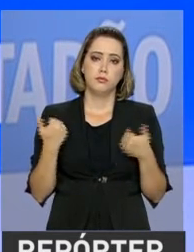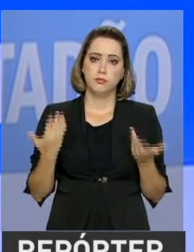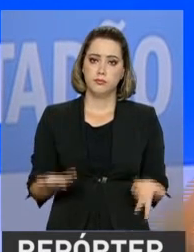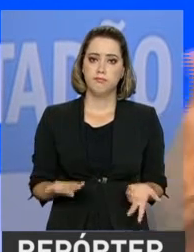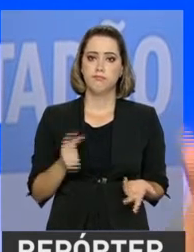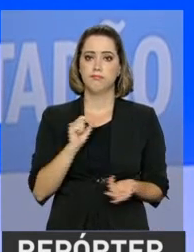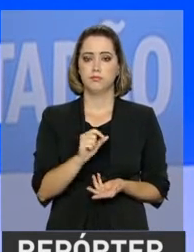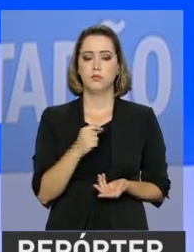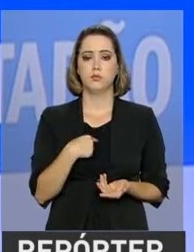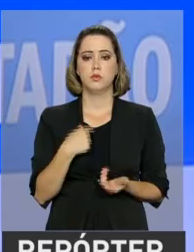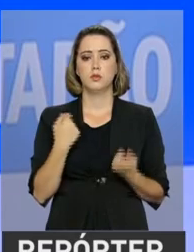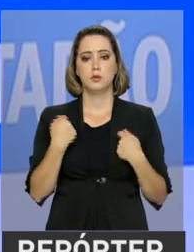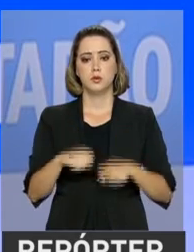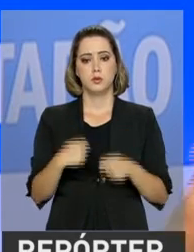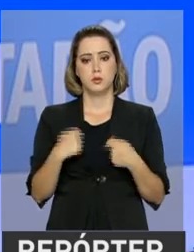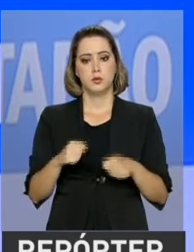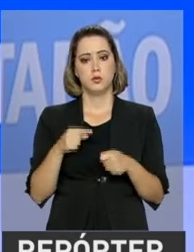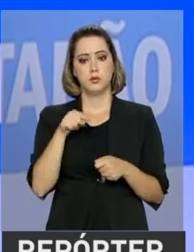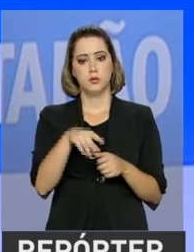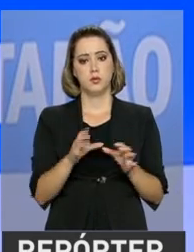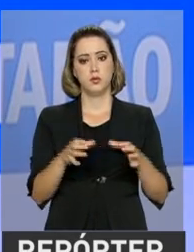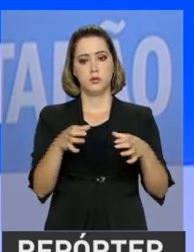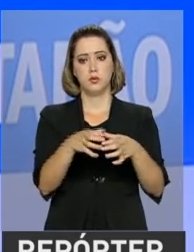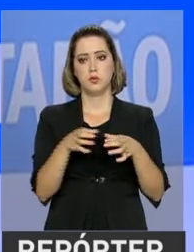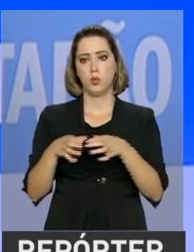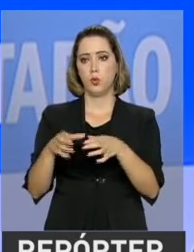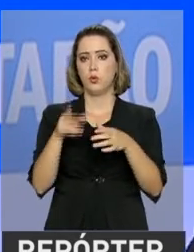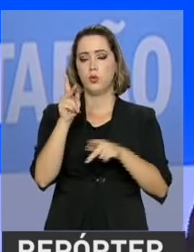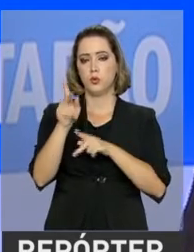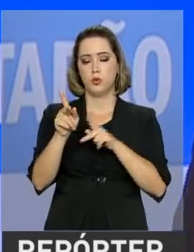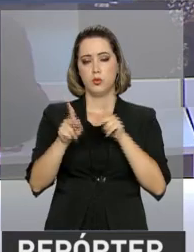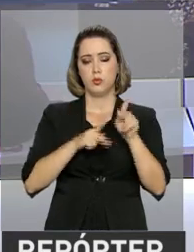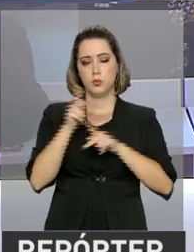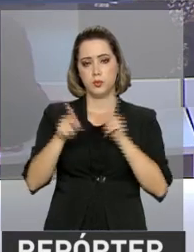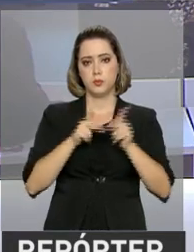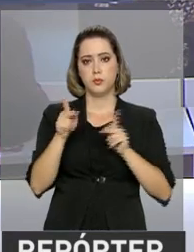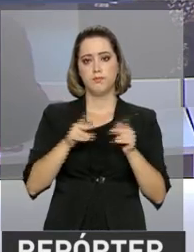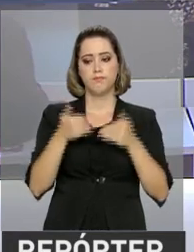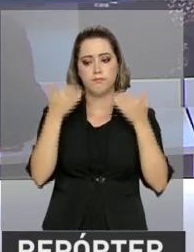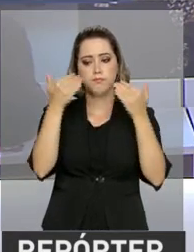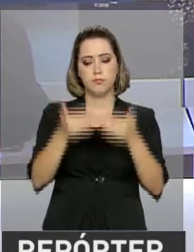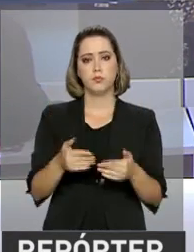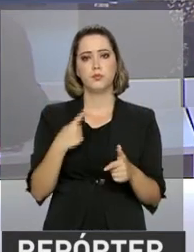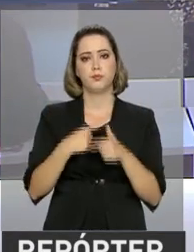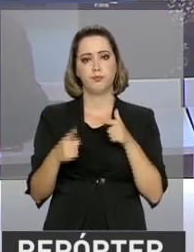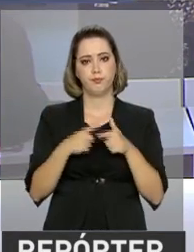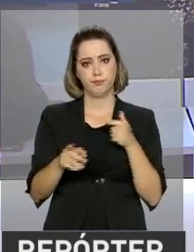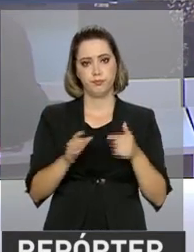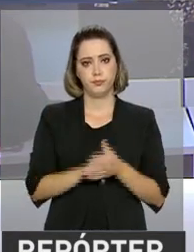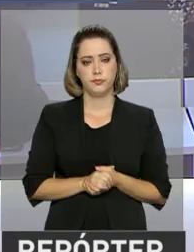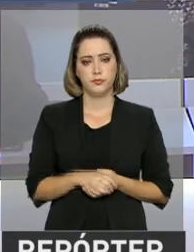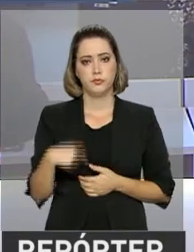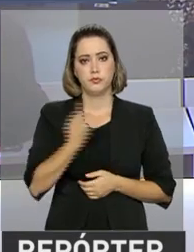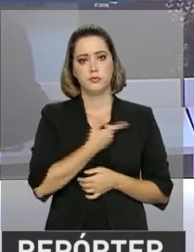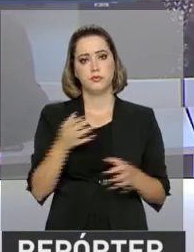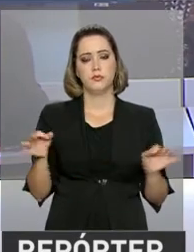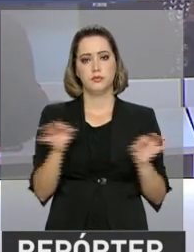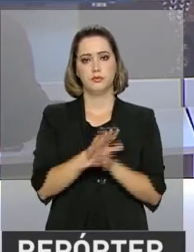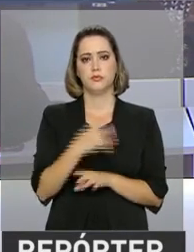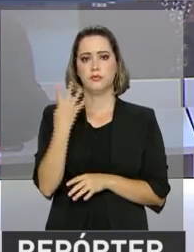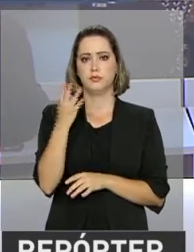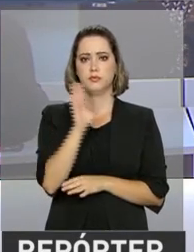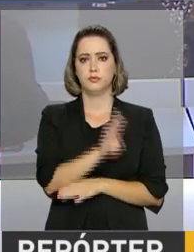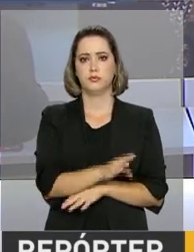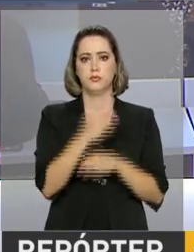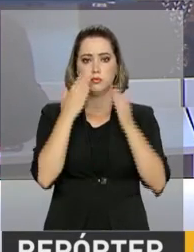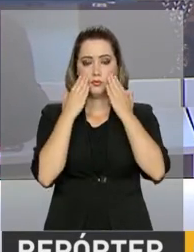é compete à afã relação de brasileiros proprietários programa nós ficamos por aqui e voltamos às quatro da tarde